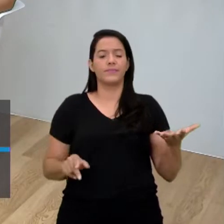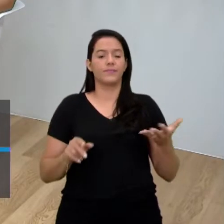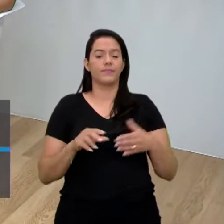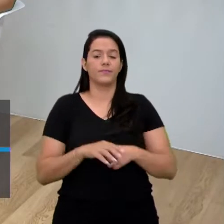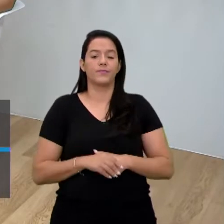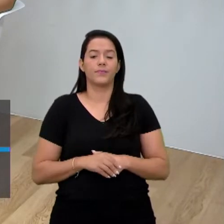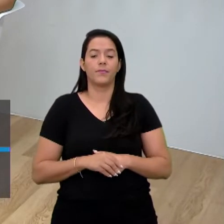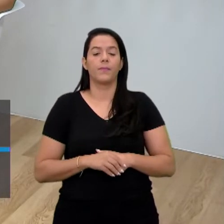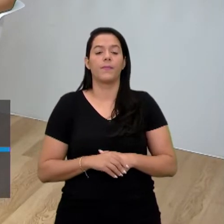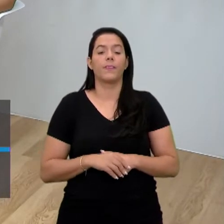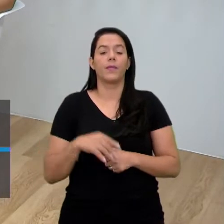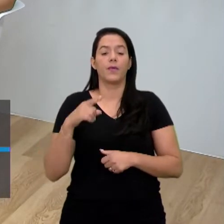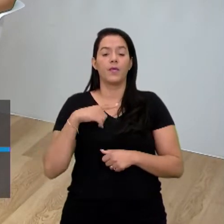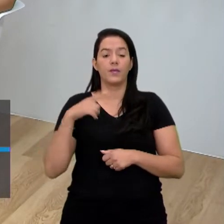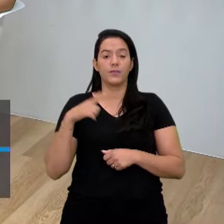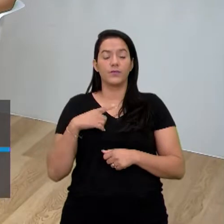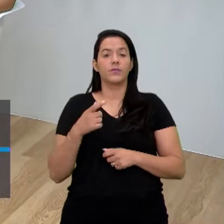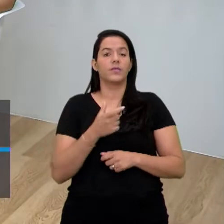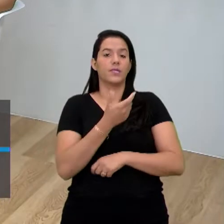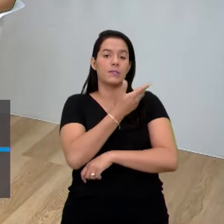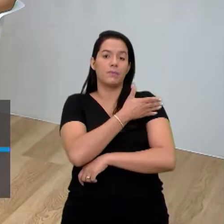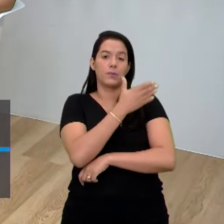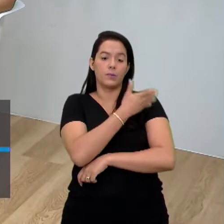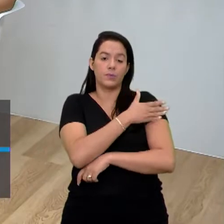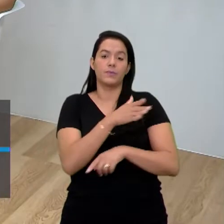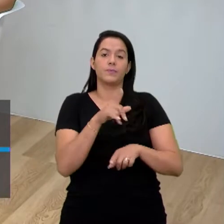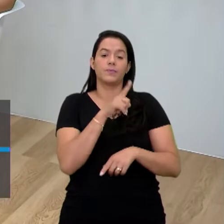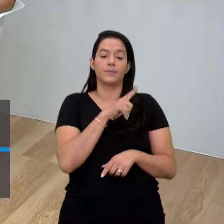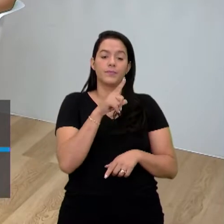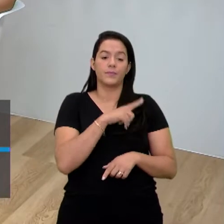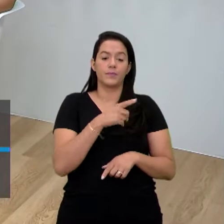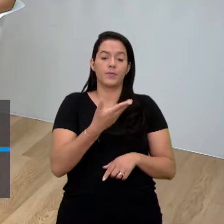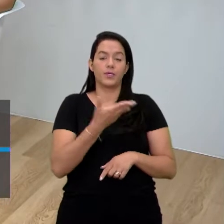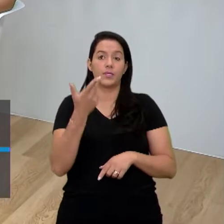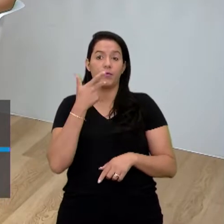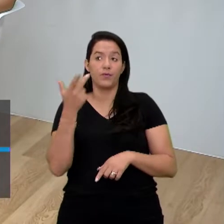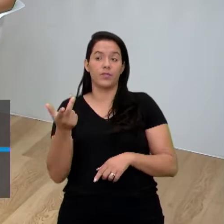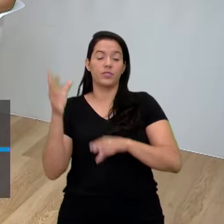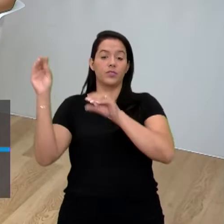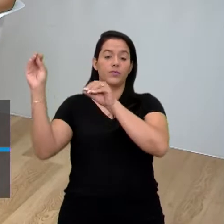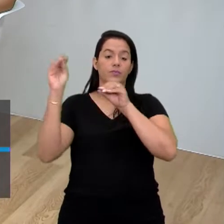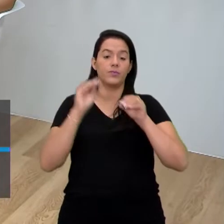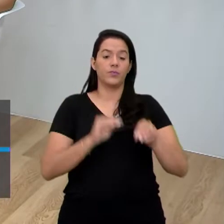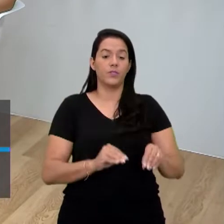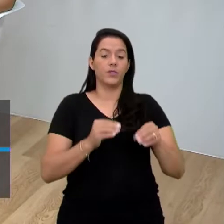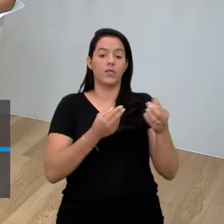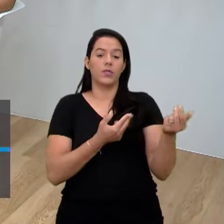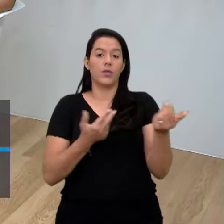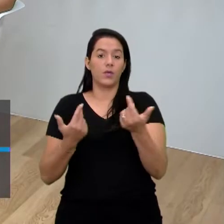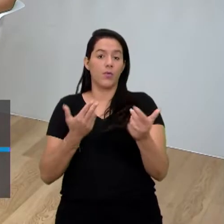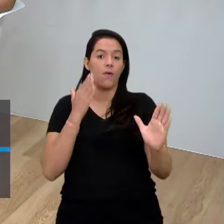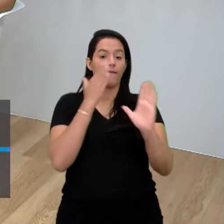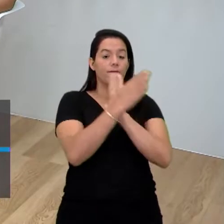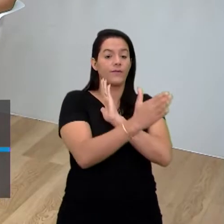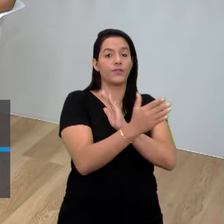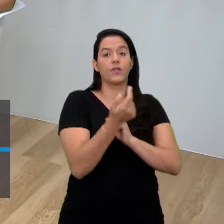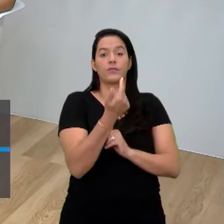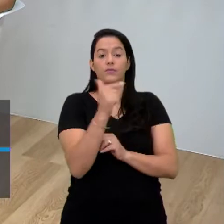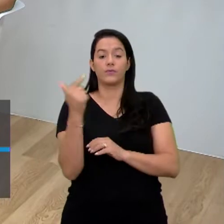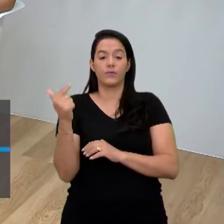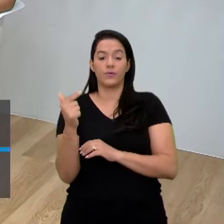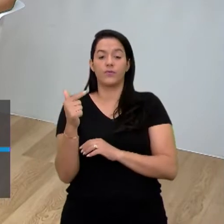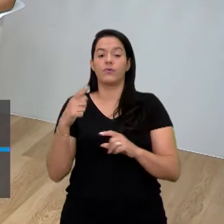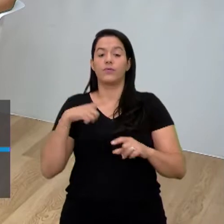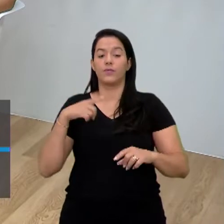gente tinha esses estereótipos. E aí, no caso, a gente está falando de imigrantes, que não é exatamente igual a refugiados. Refugiado é uma